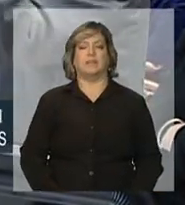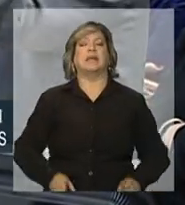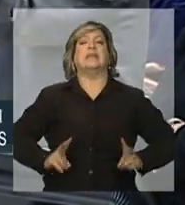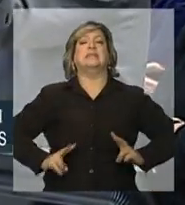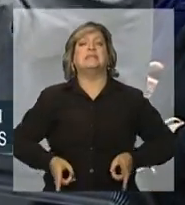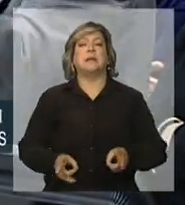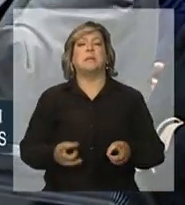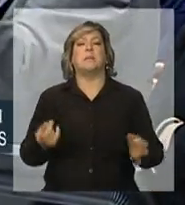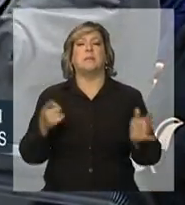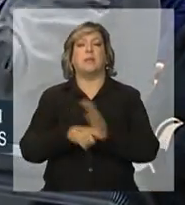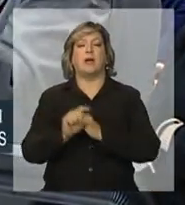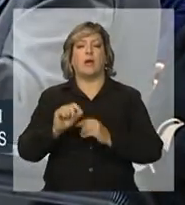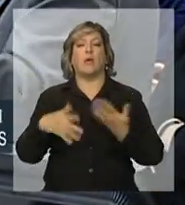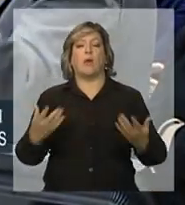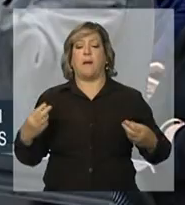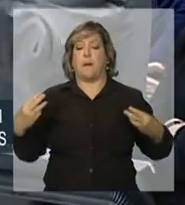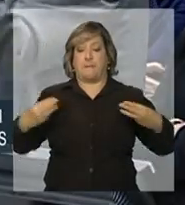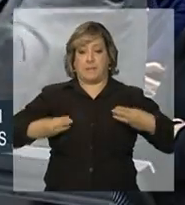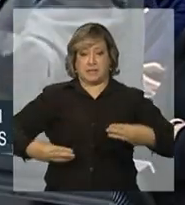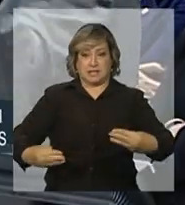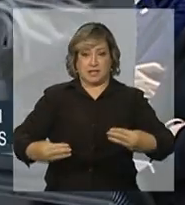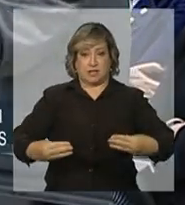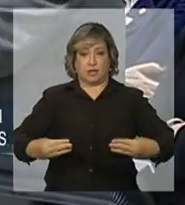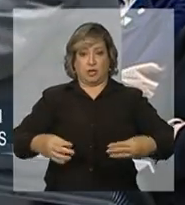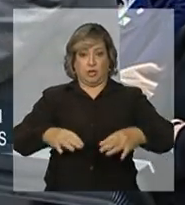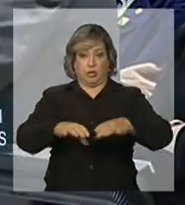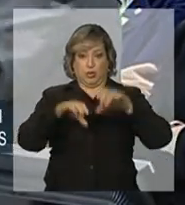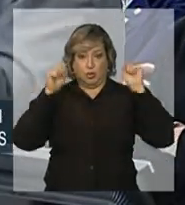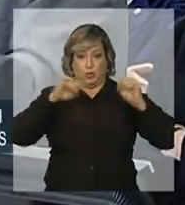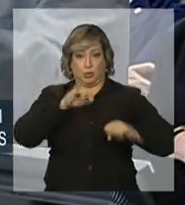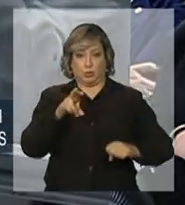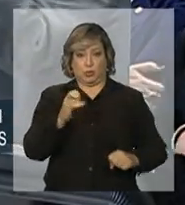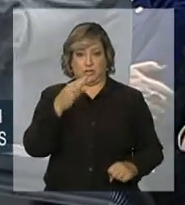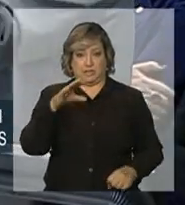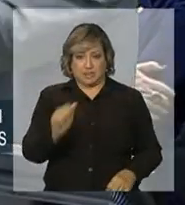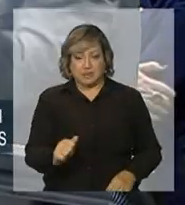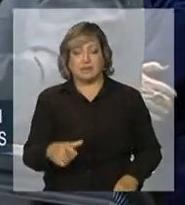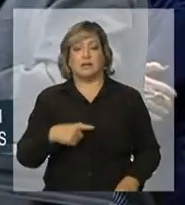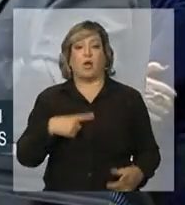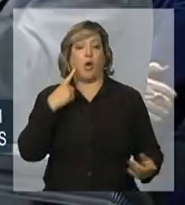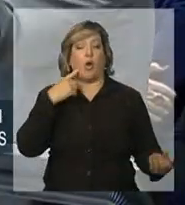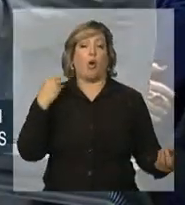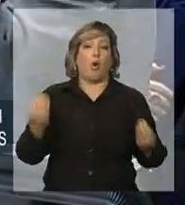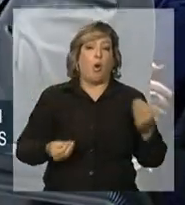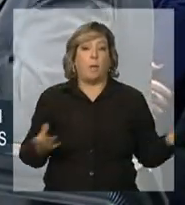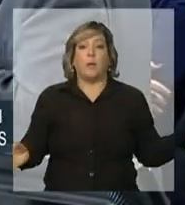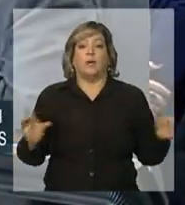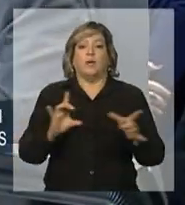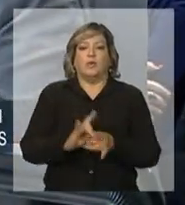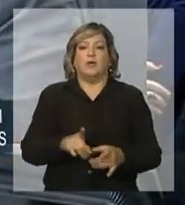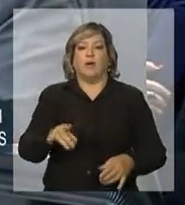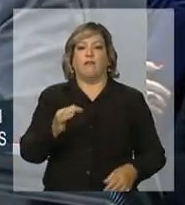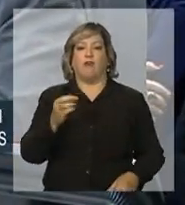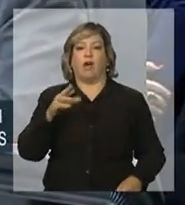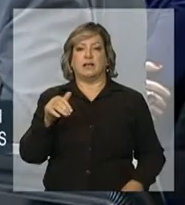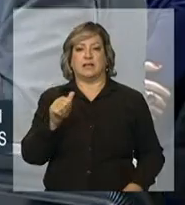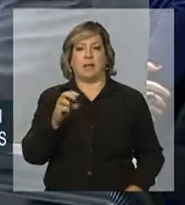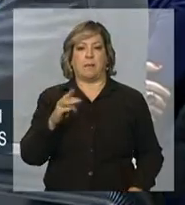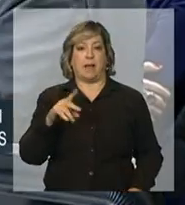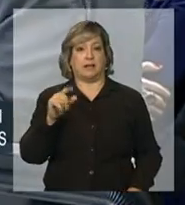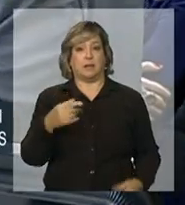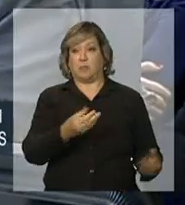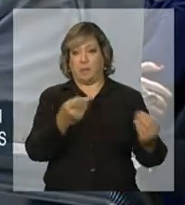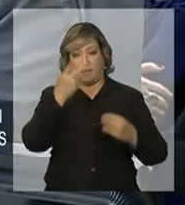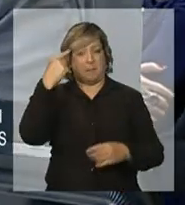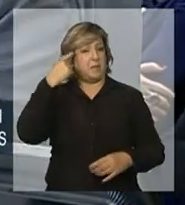o Ministério da Justiça, com as suas forças, Polícia Federal, Rodoviária Federal, Força Nacional de Segurança, estariam junto com as Forças Armadas. Muitos